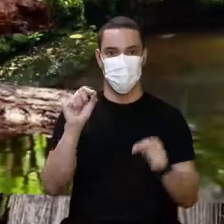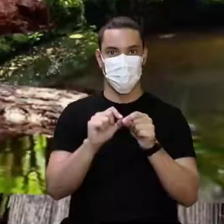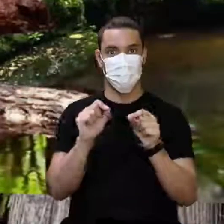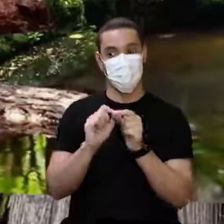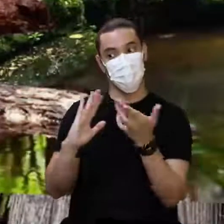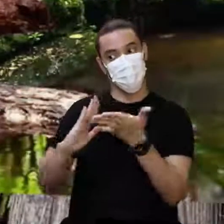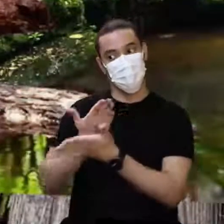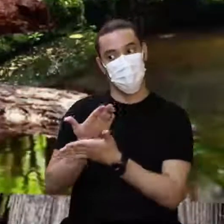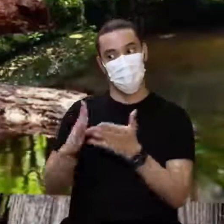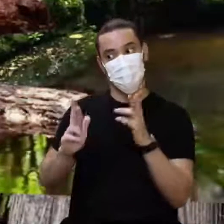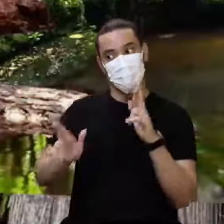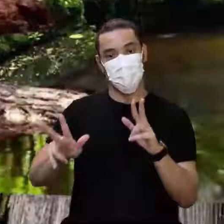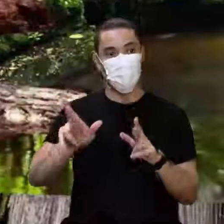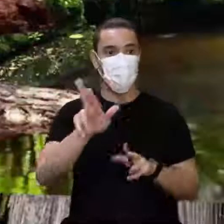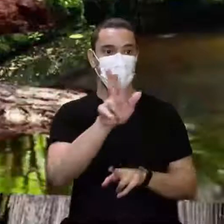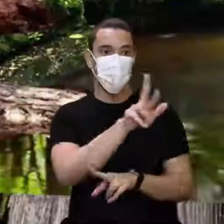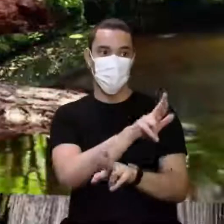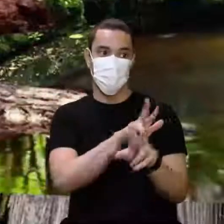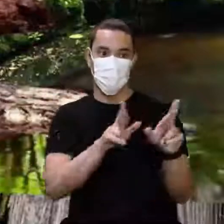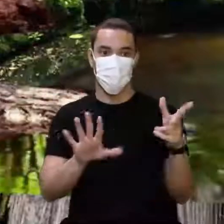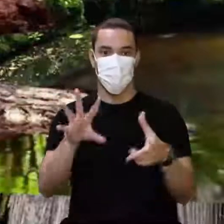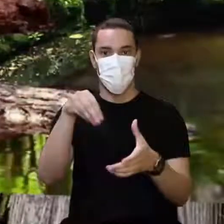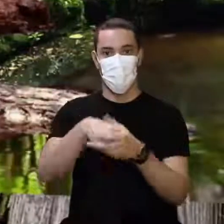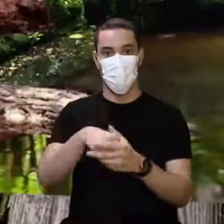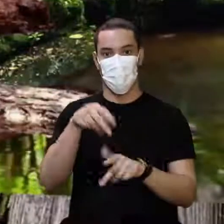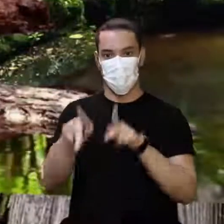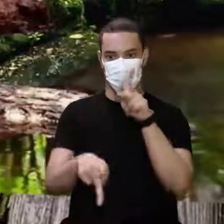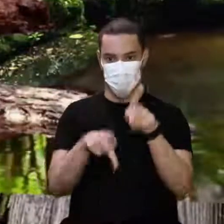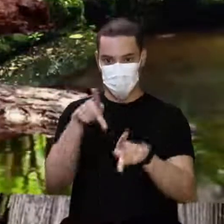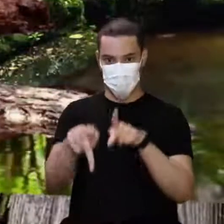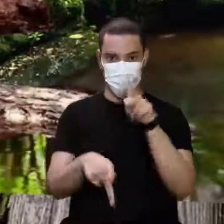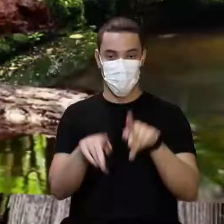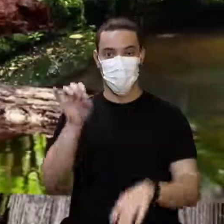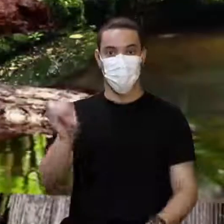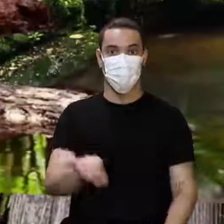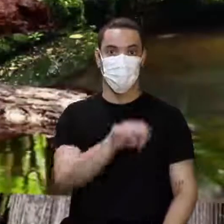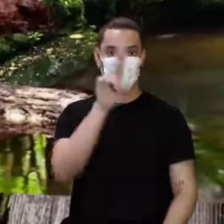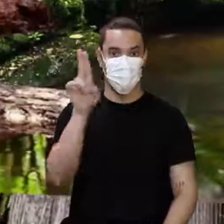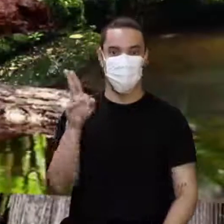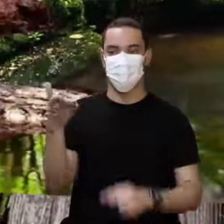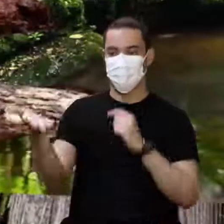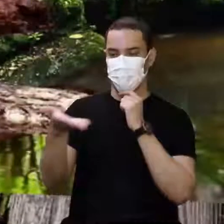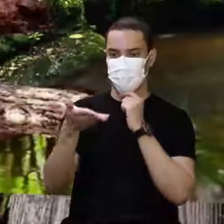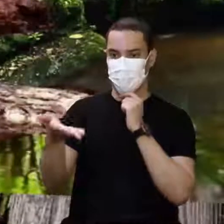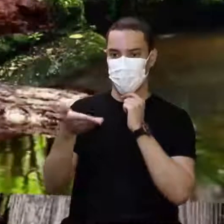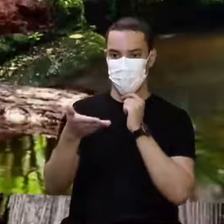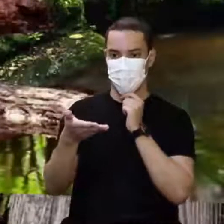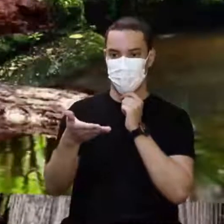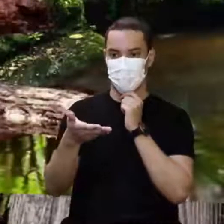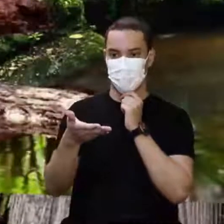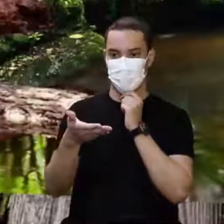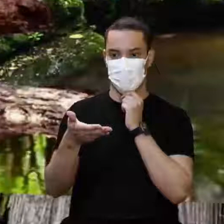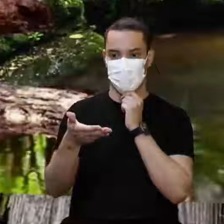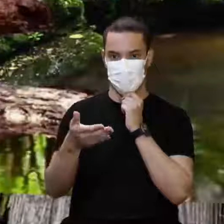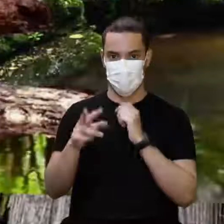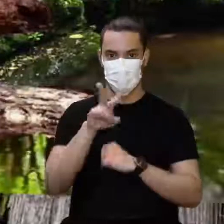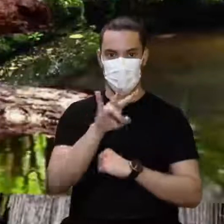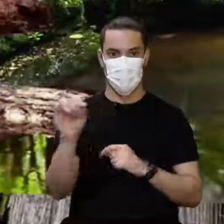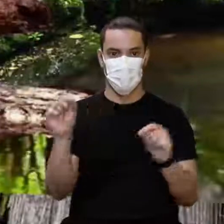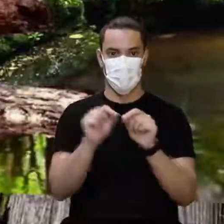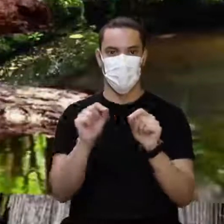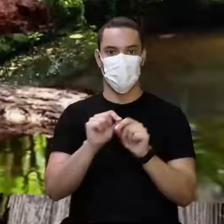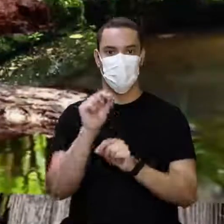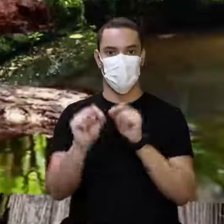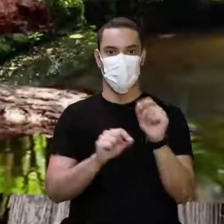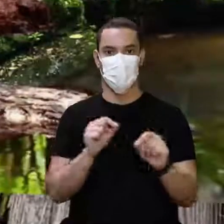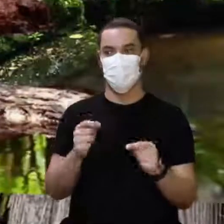algumas diferenças. E essas diferenças dentro de uma população ou entre as espécies vai fazer com que eles